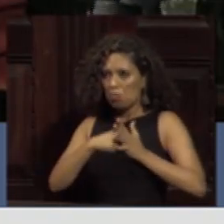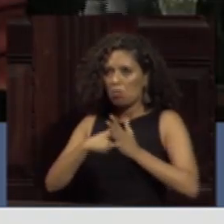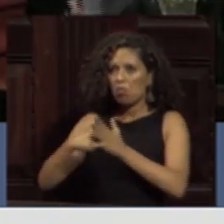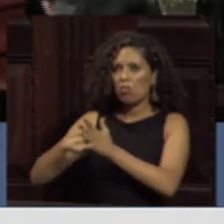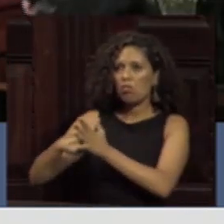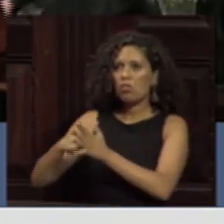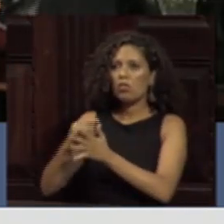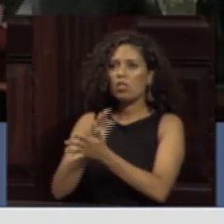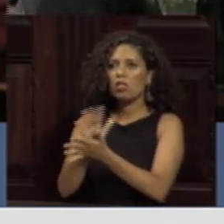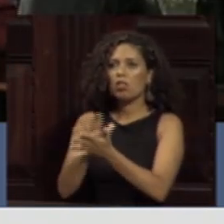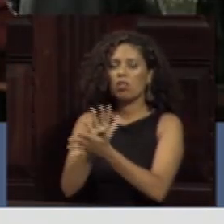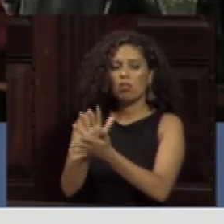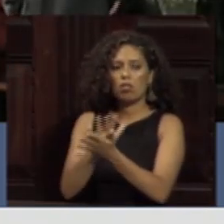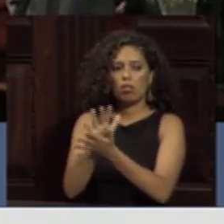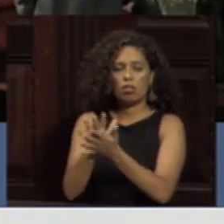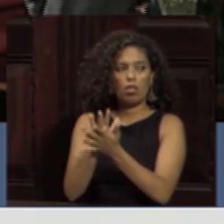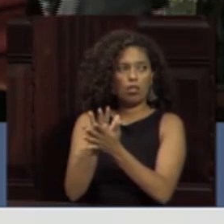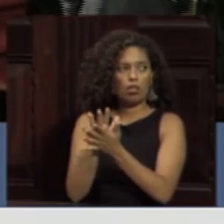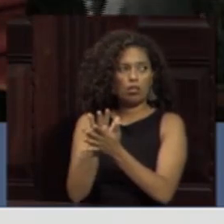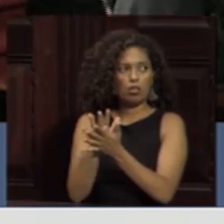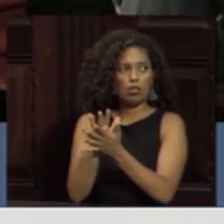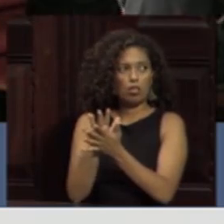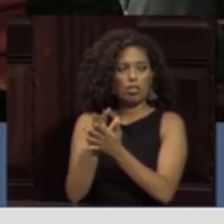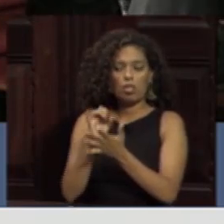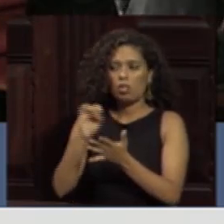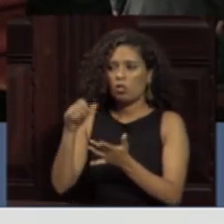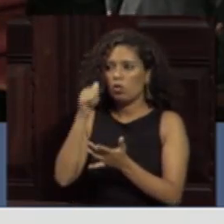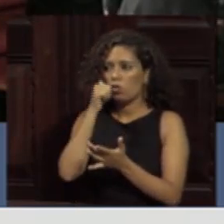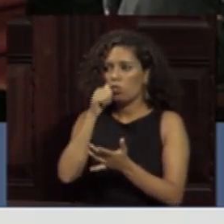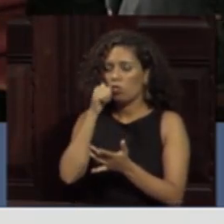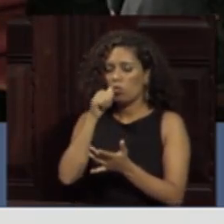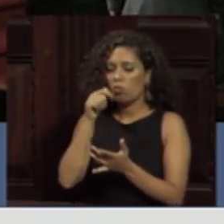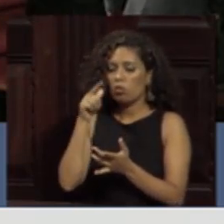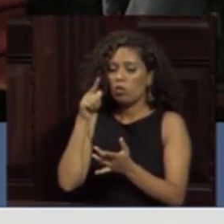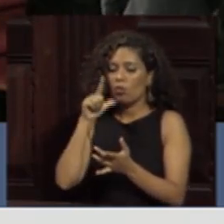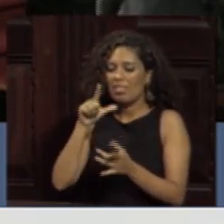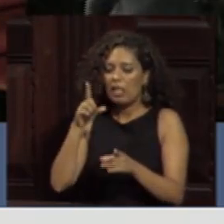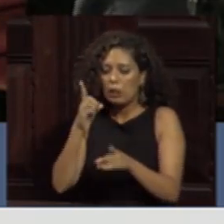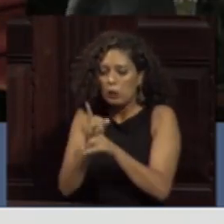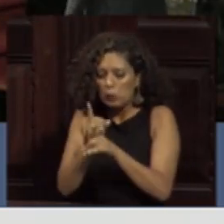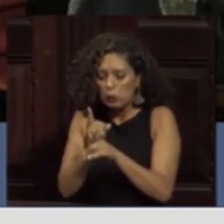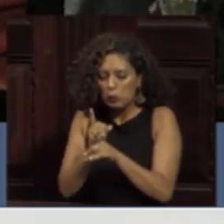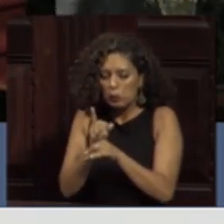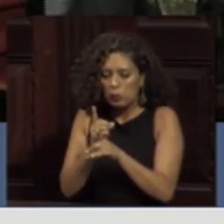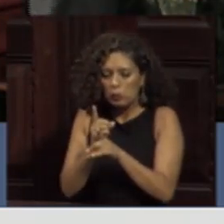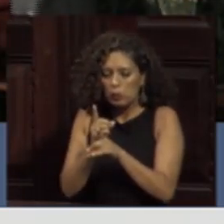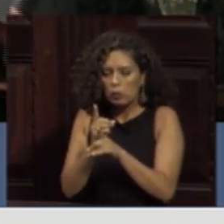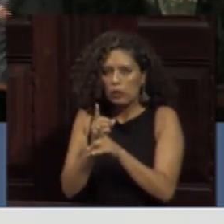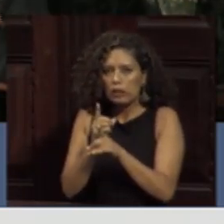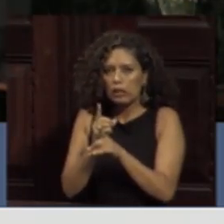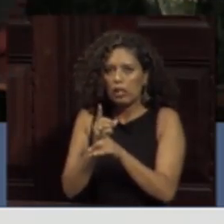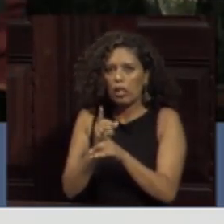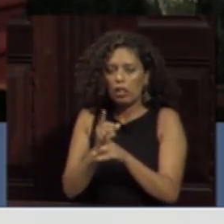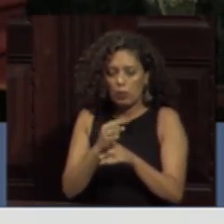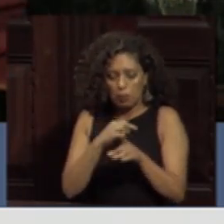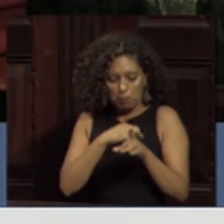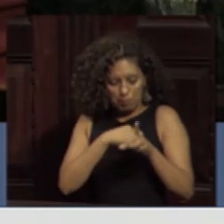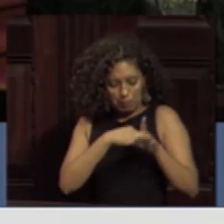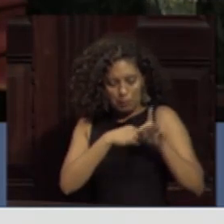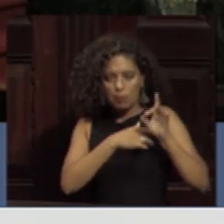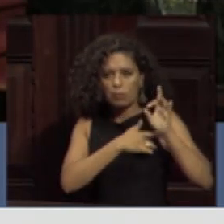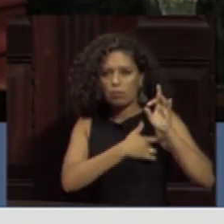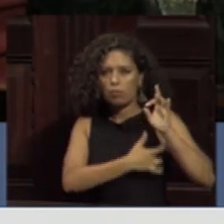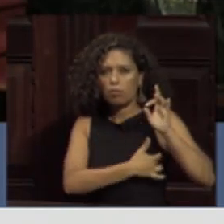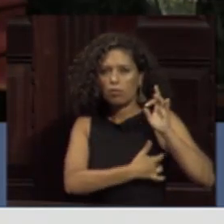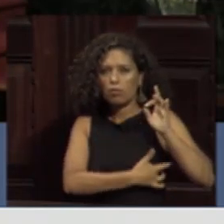de diagnóstico, quando a mulher consegue palpar um nódulo, na imensa maioria das vezes,